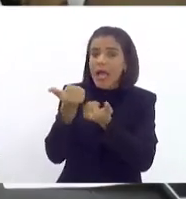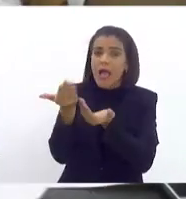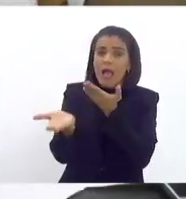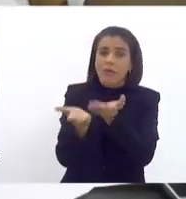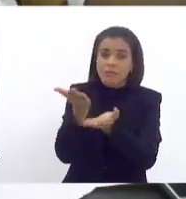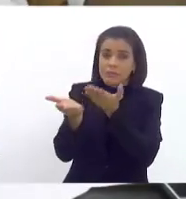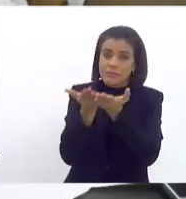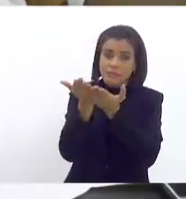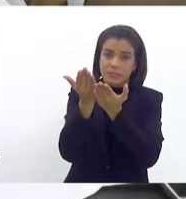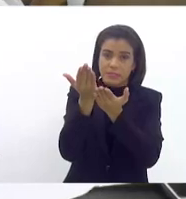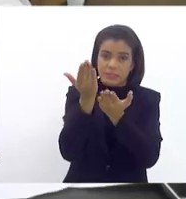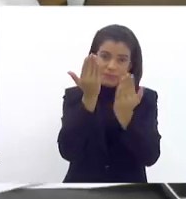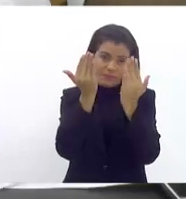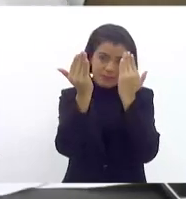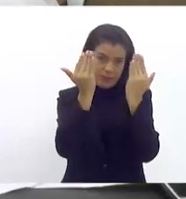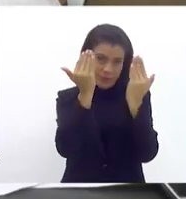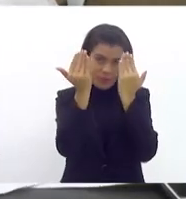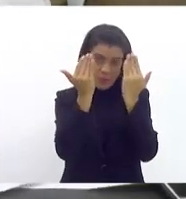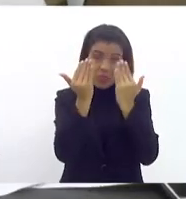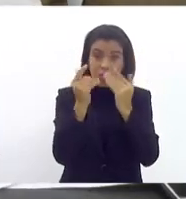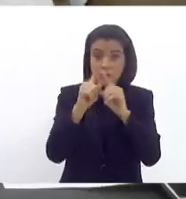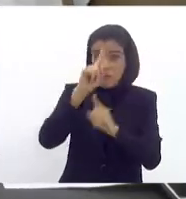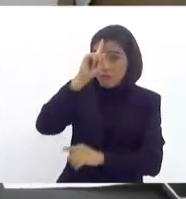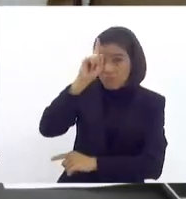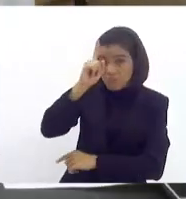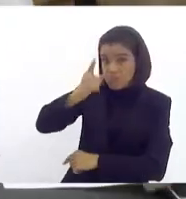mais preciso, determina